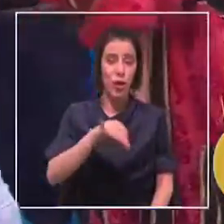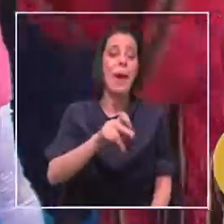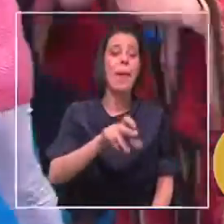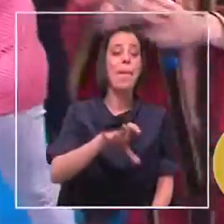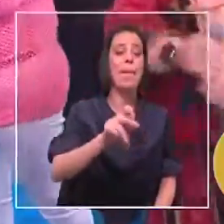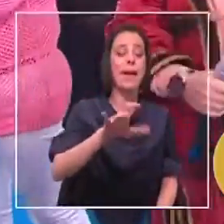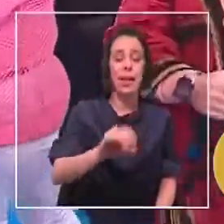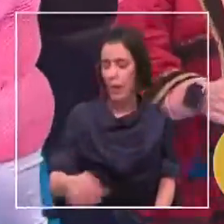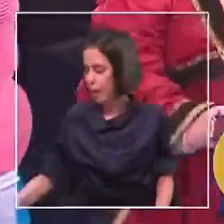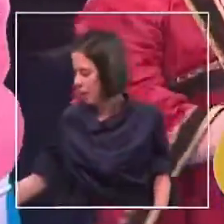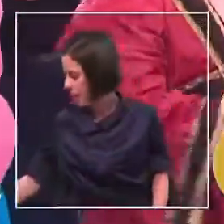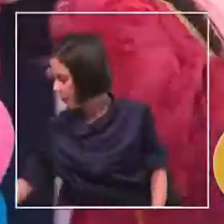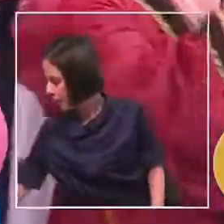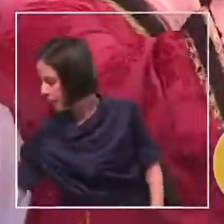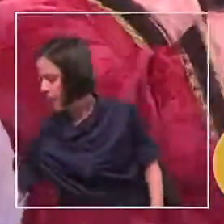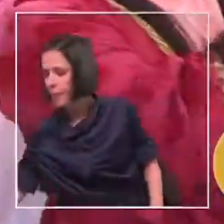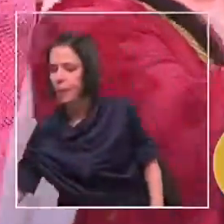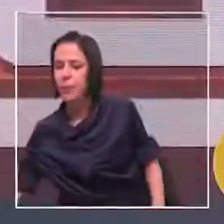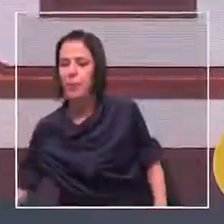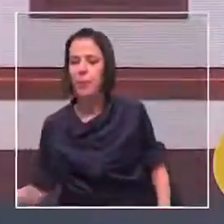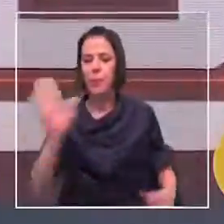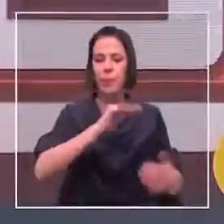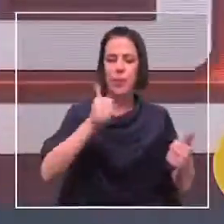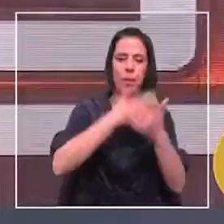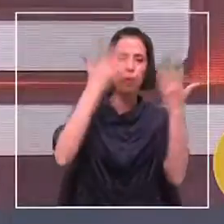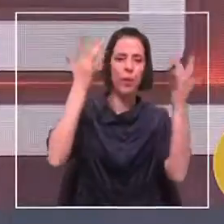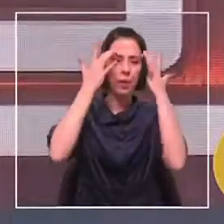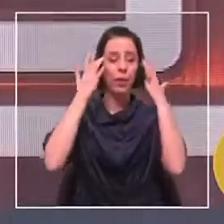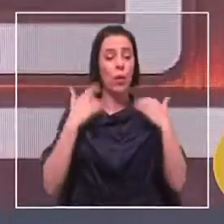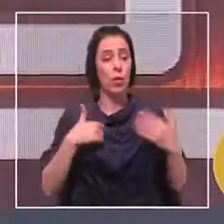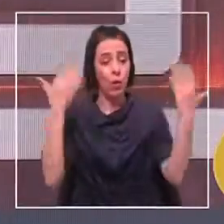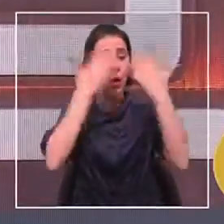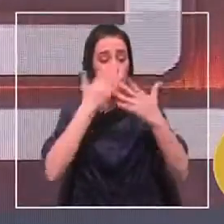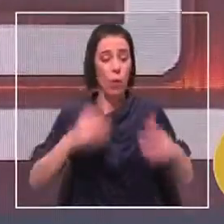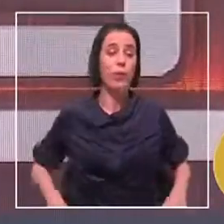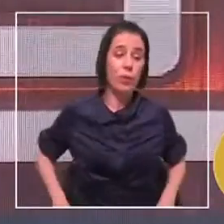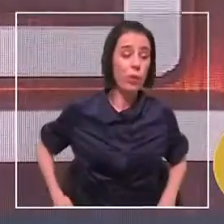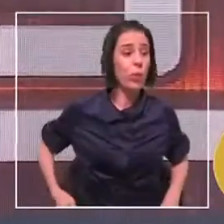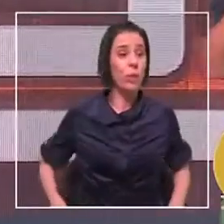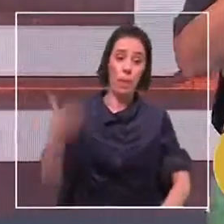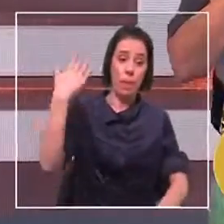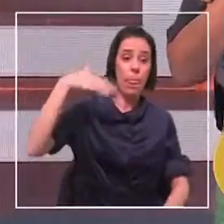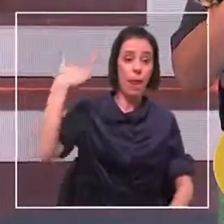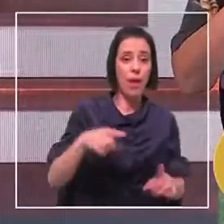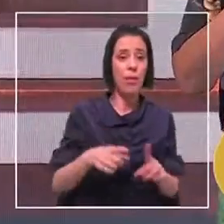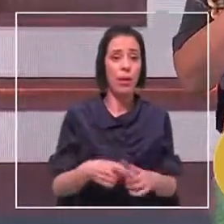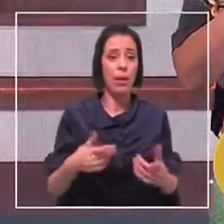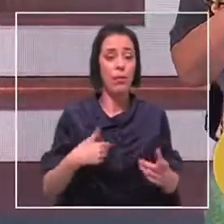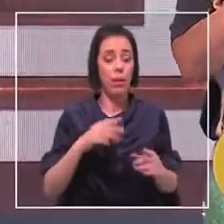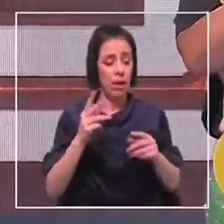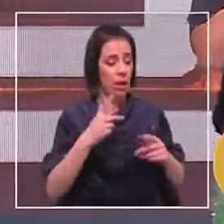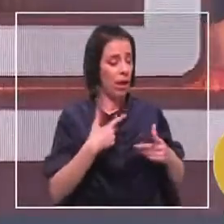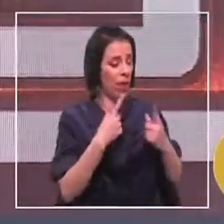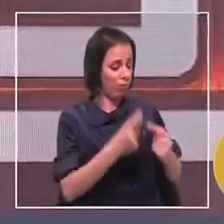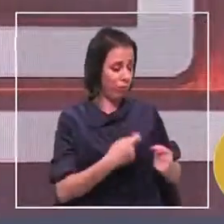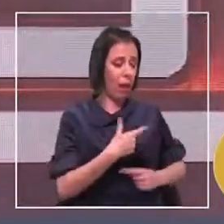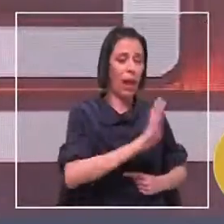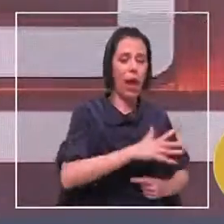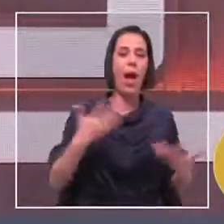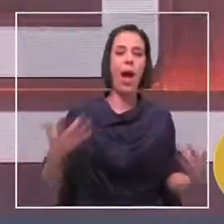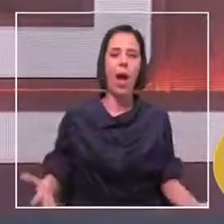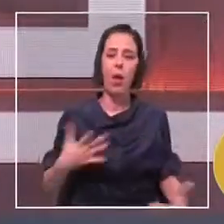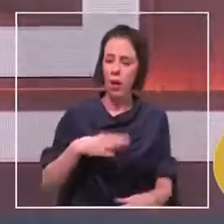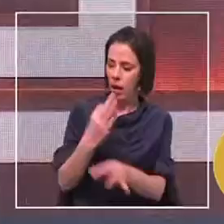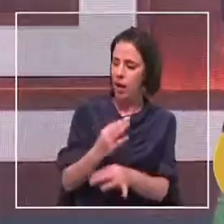Pacheco, Jorge, olá, olá, tudo Mónica. Bem? Bom dia. Jorge, estou um bocadinho confusa contigo porque há pouco tiraste-me do castigo, agora